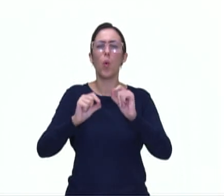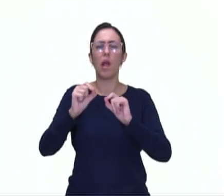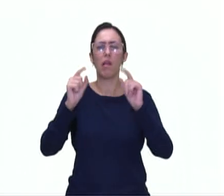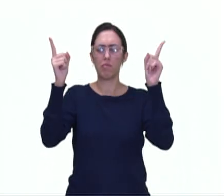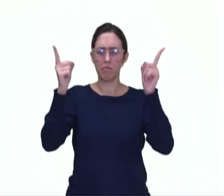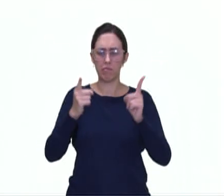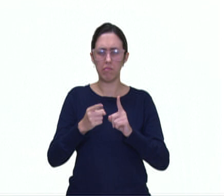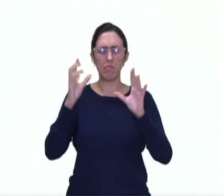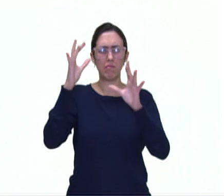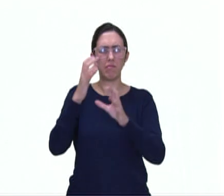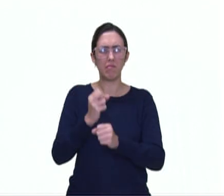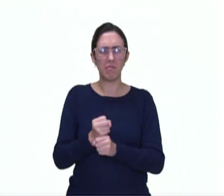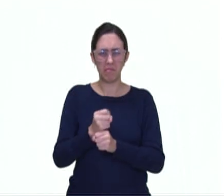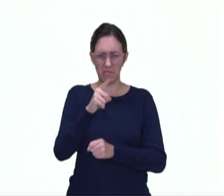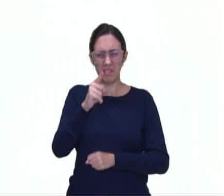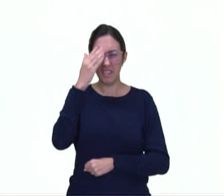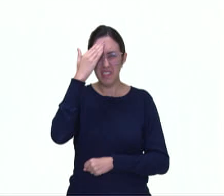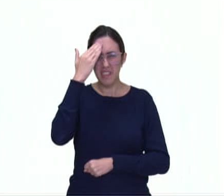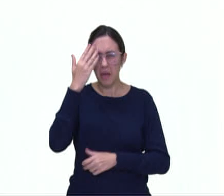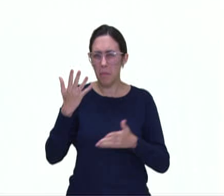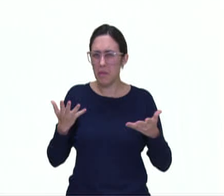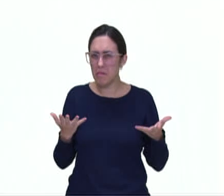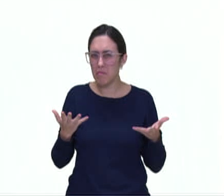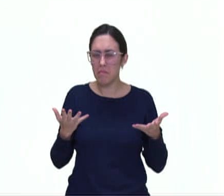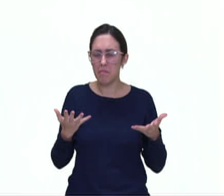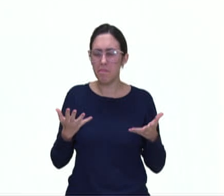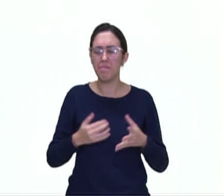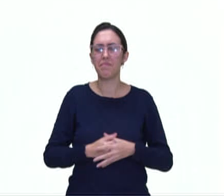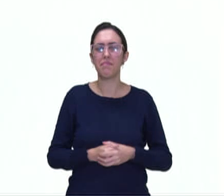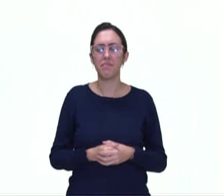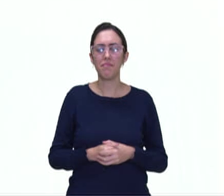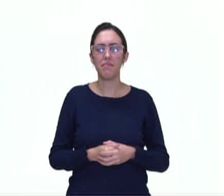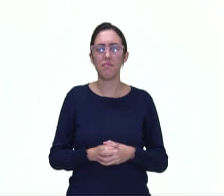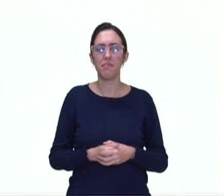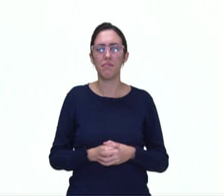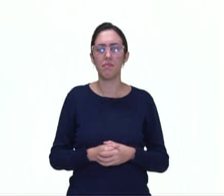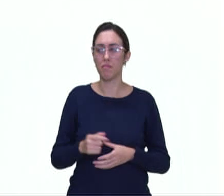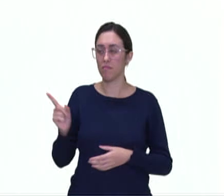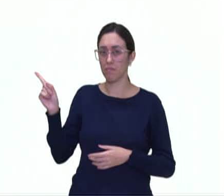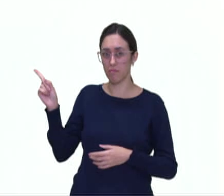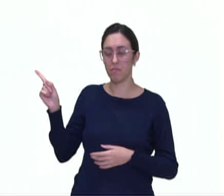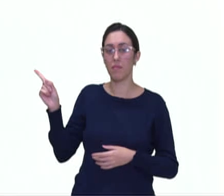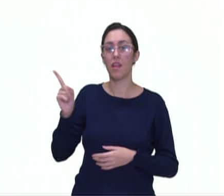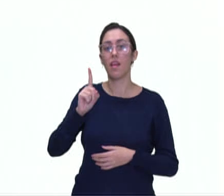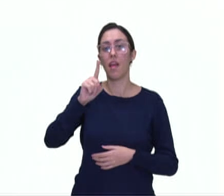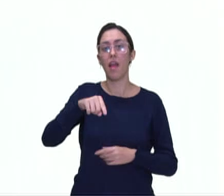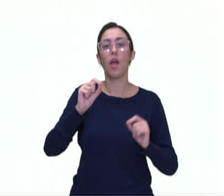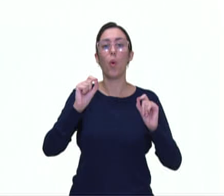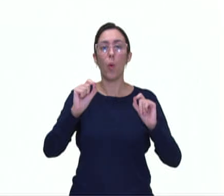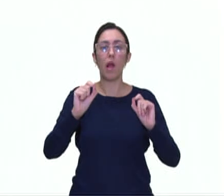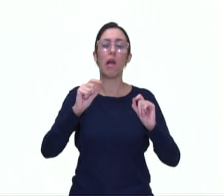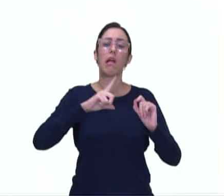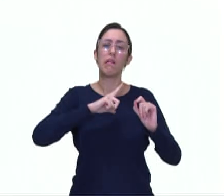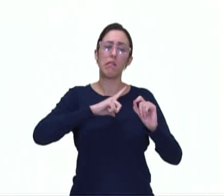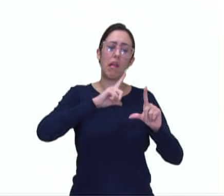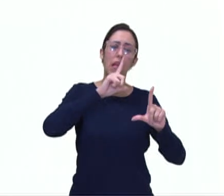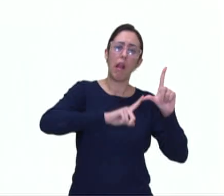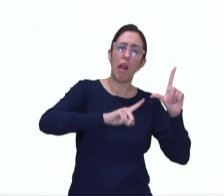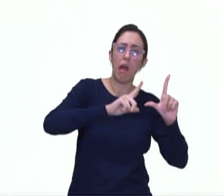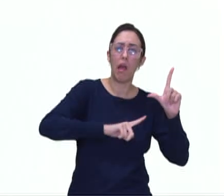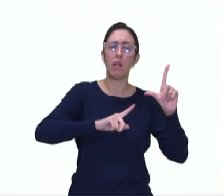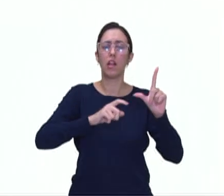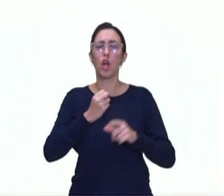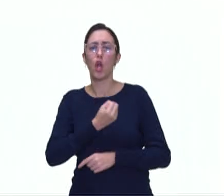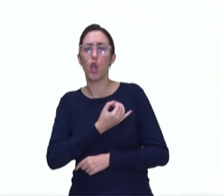serve? Vamos lá. Ó, uma expressão algébrica é uma expressão que contém letras e números.